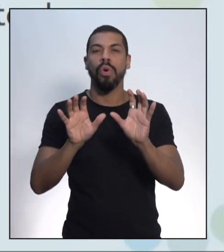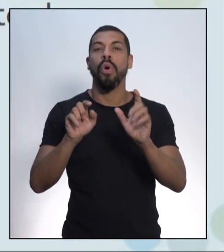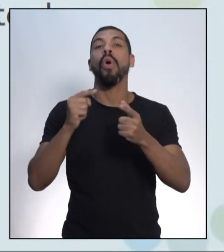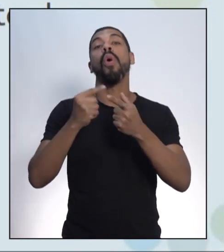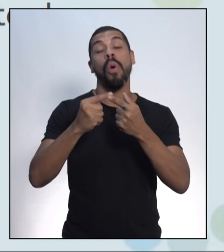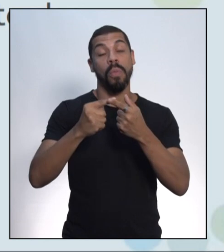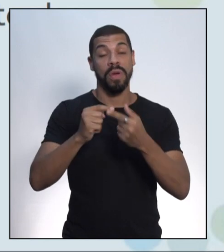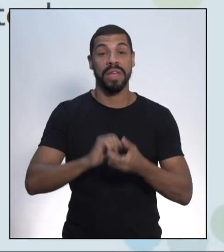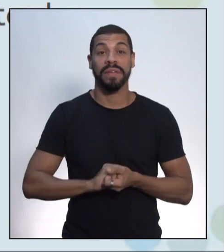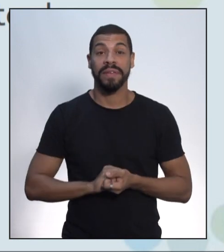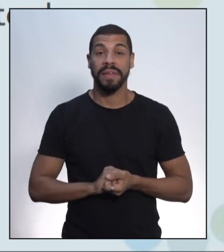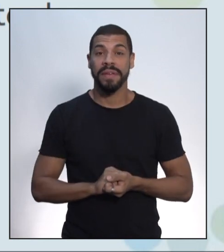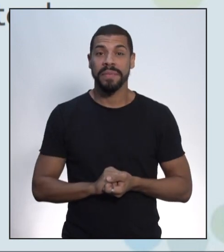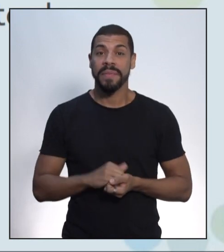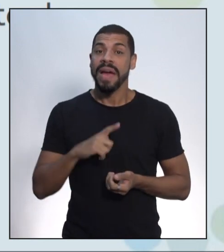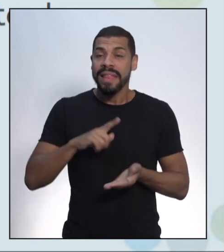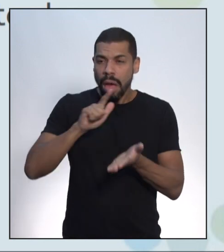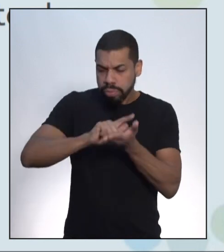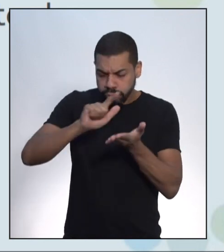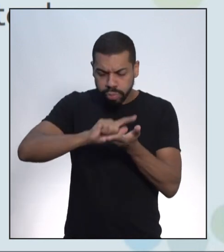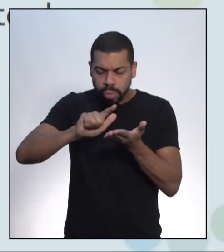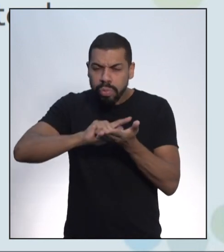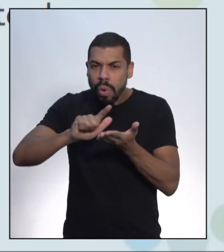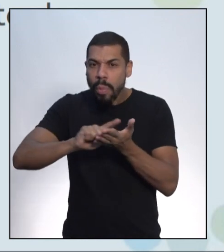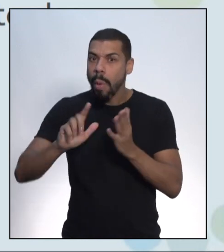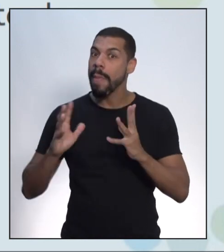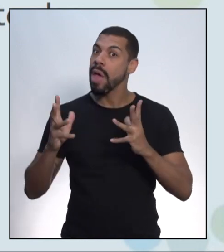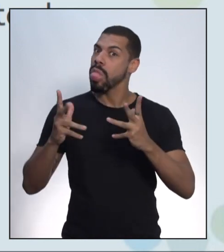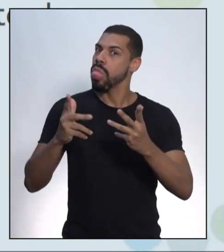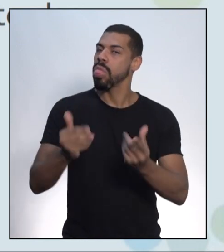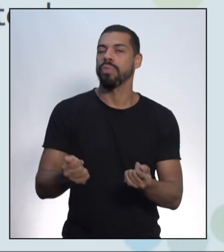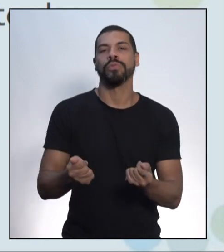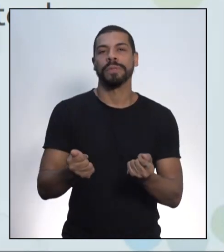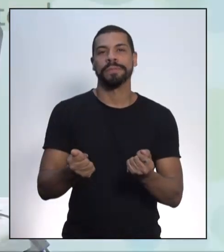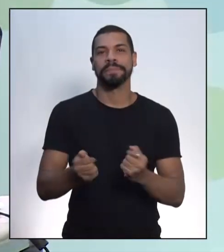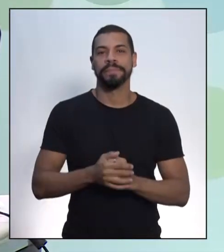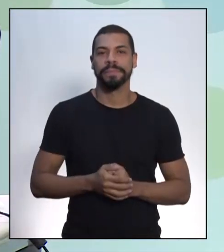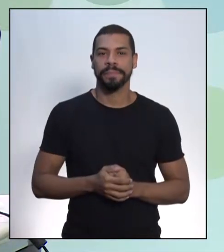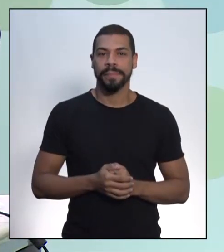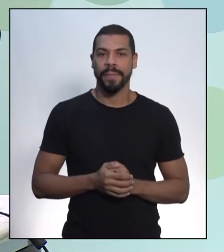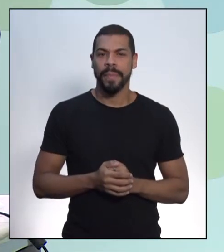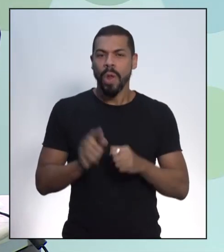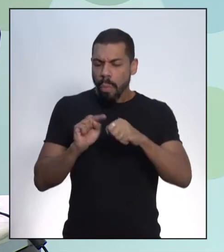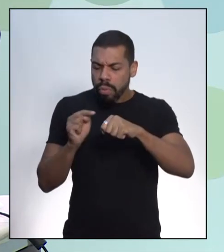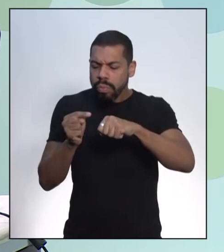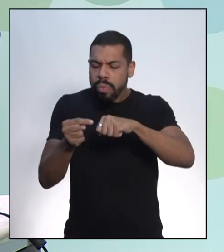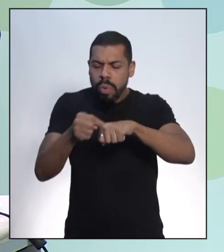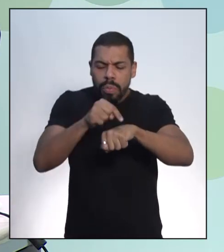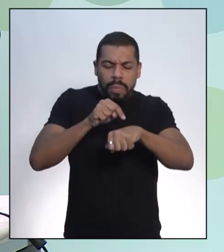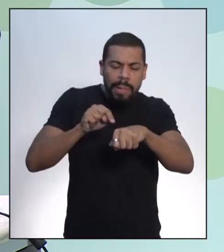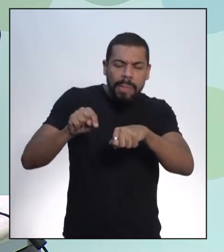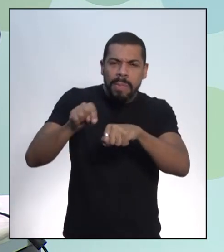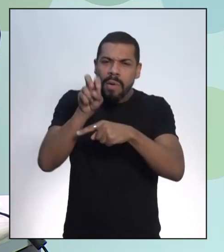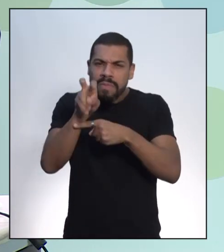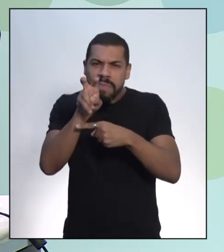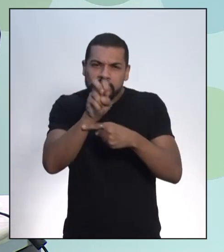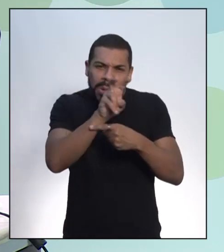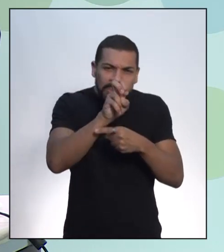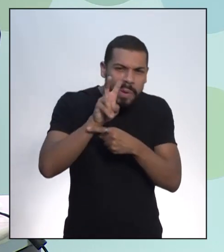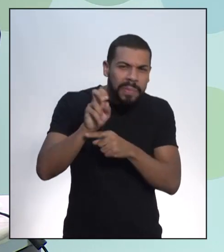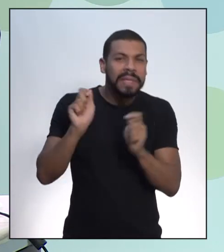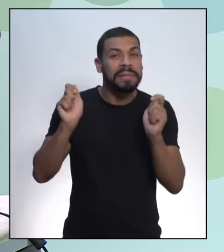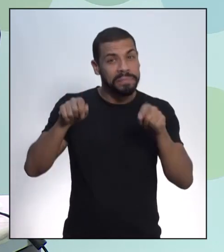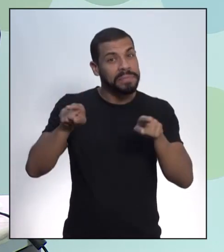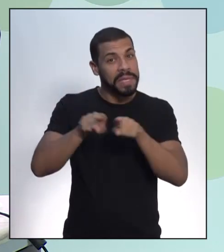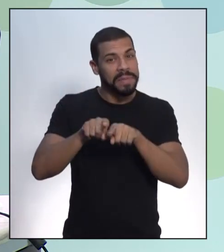parte das impurezas foram eliminadas, mas não, como nós falamos, as bactérias e os